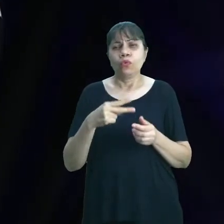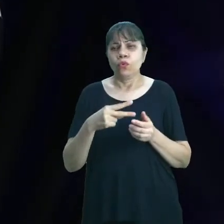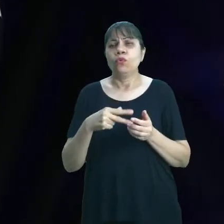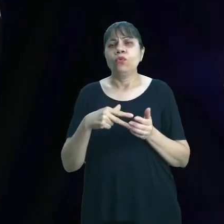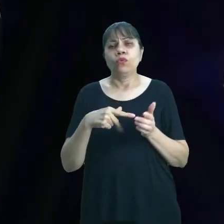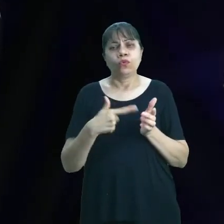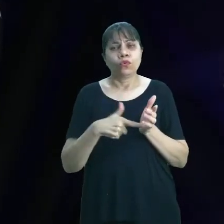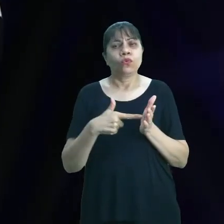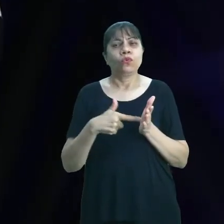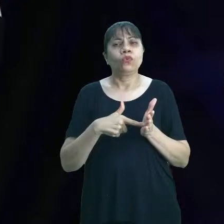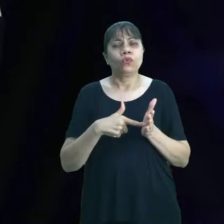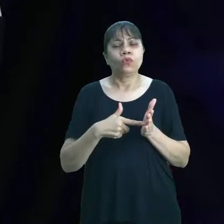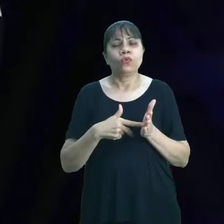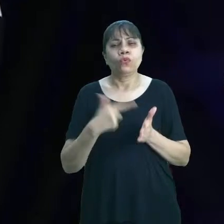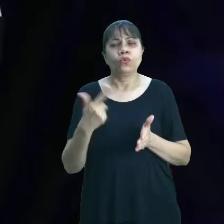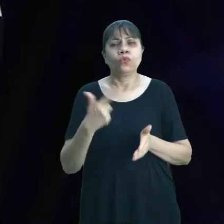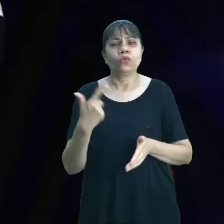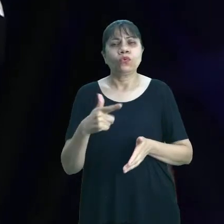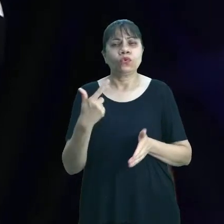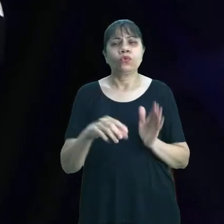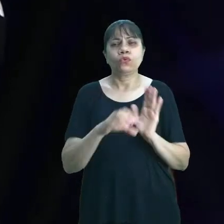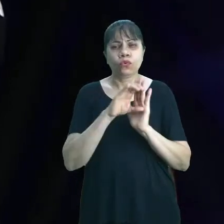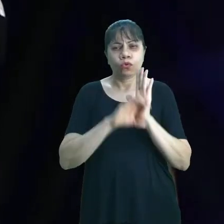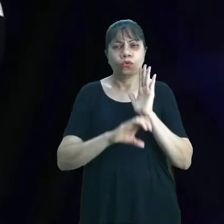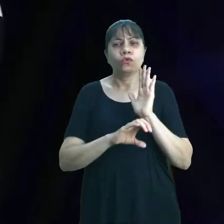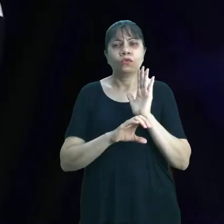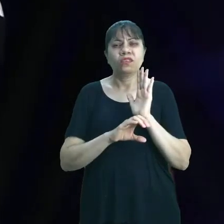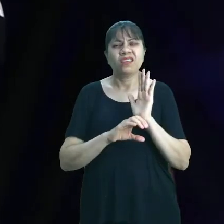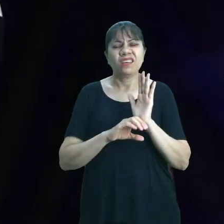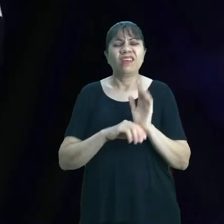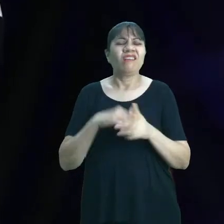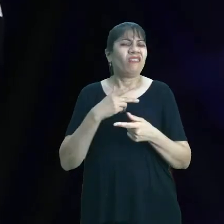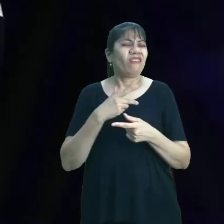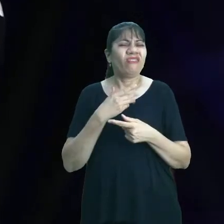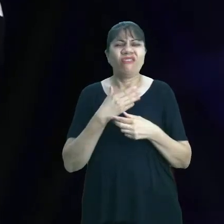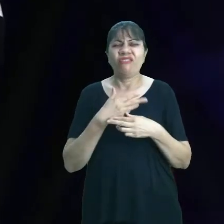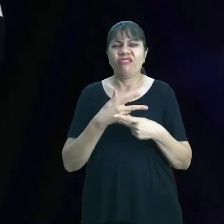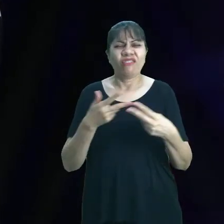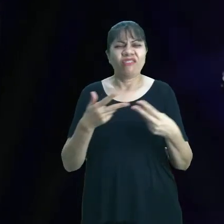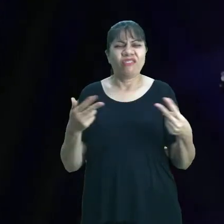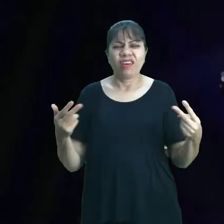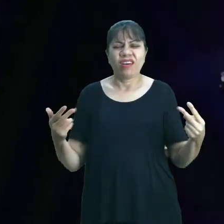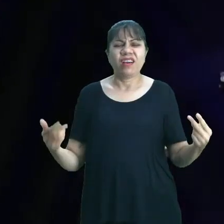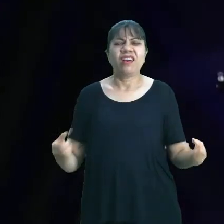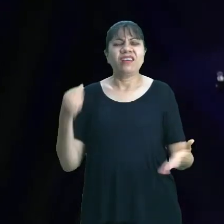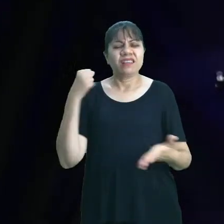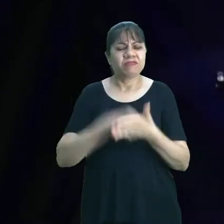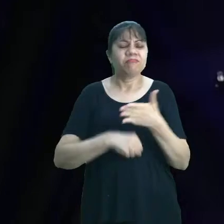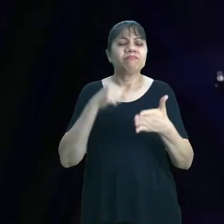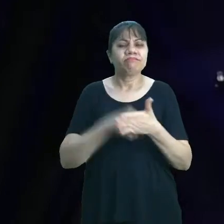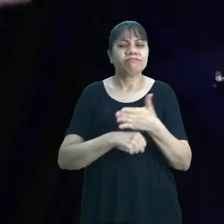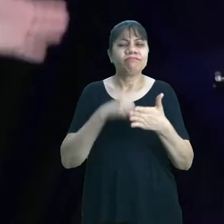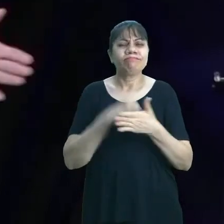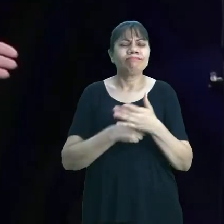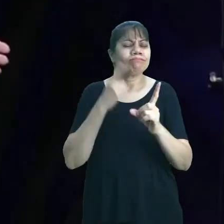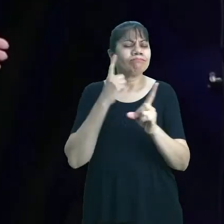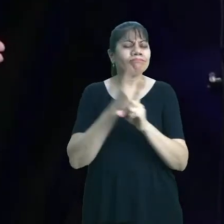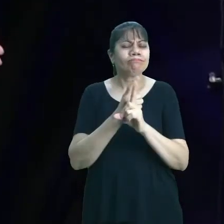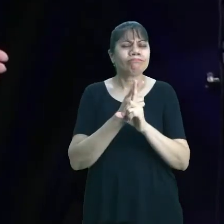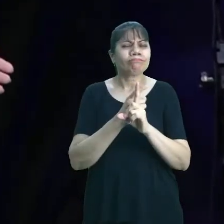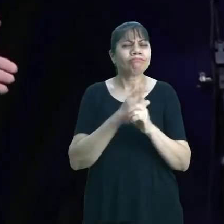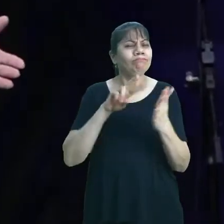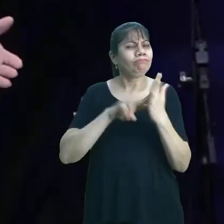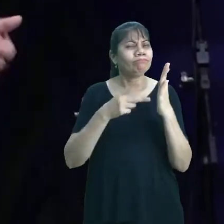fala que várias tentativas de encontrar o significado, o propósito dessa